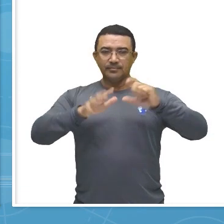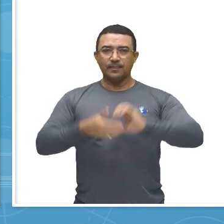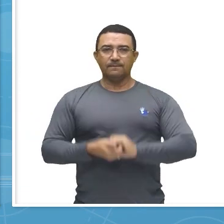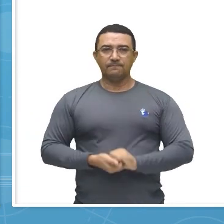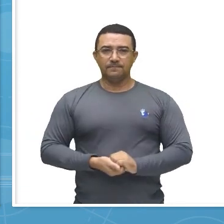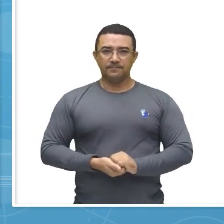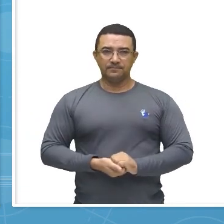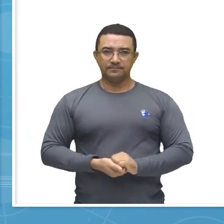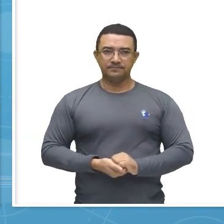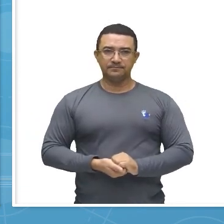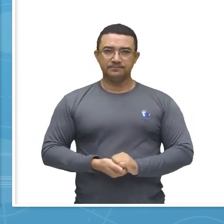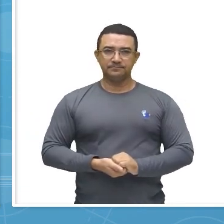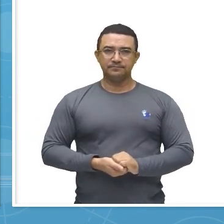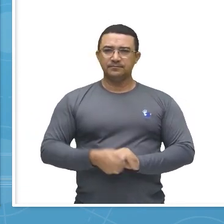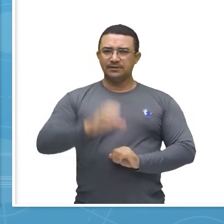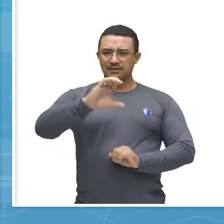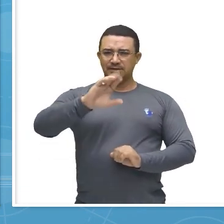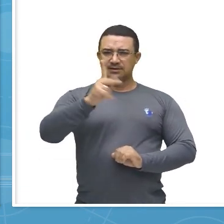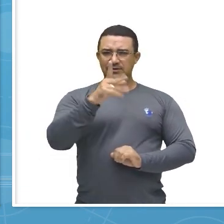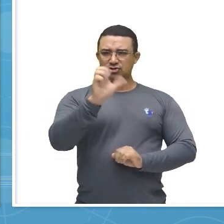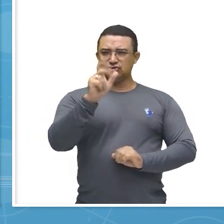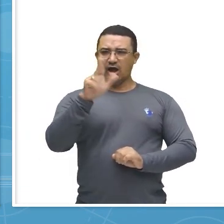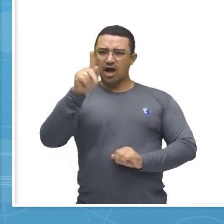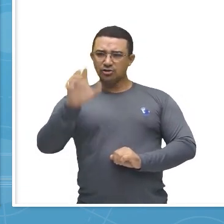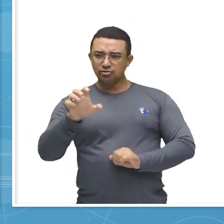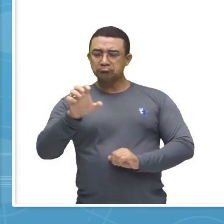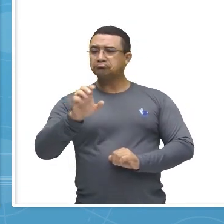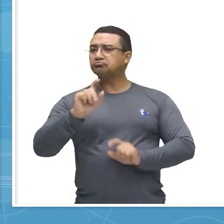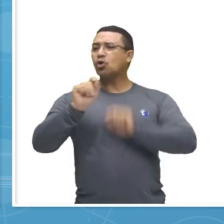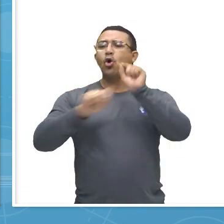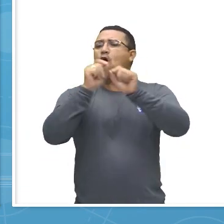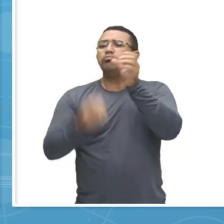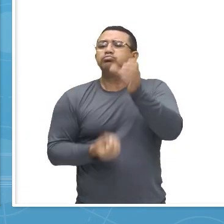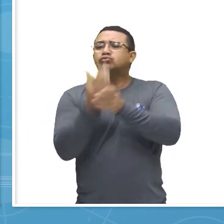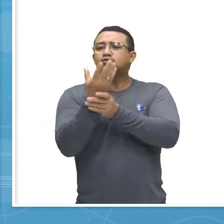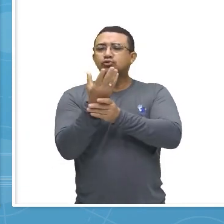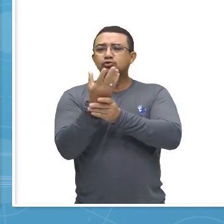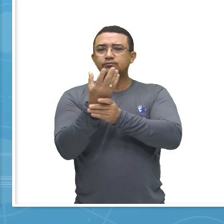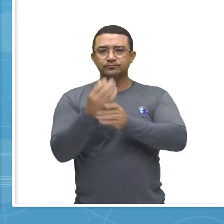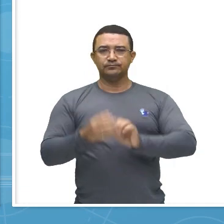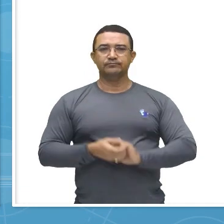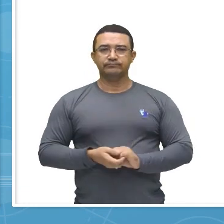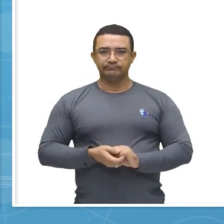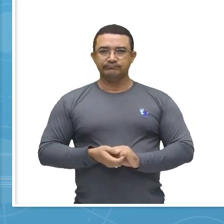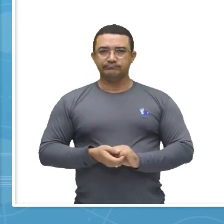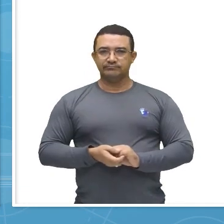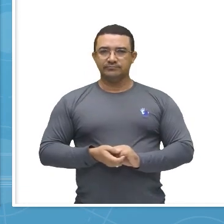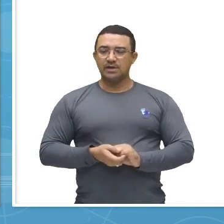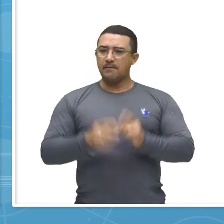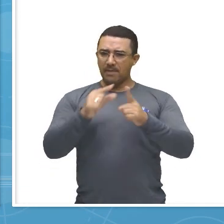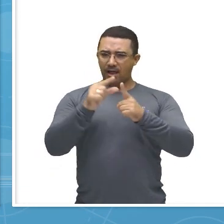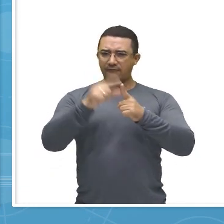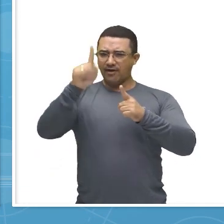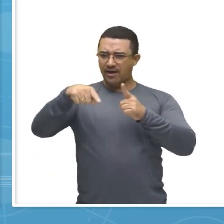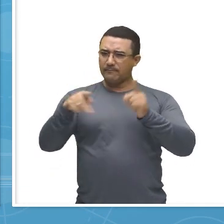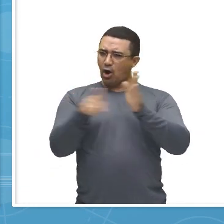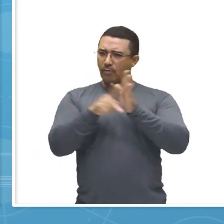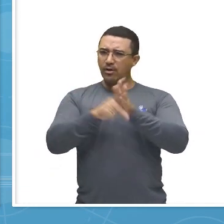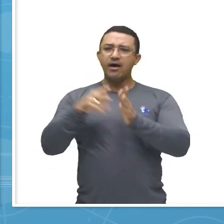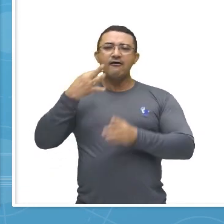charge. Charge também, olha só, a origem da charge. A charge tem uma origem